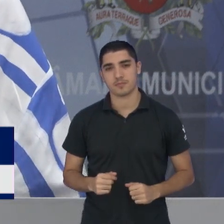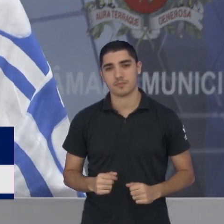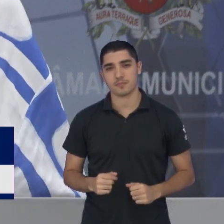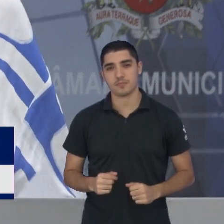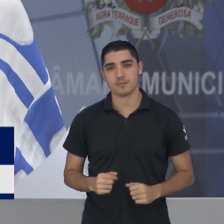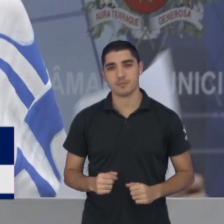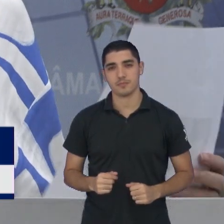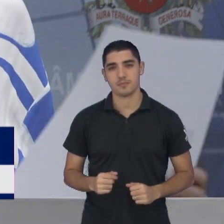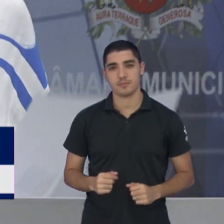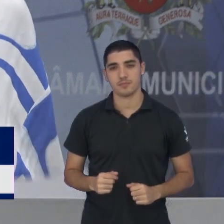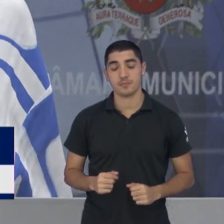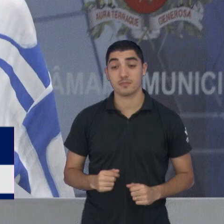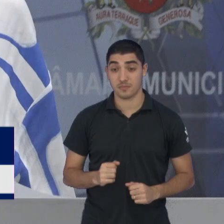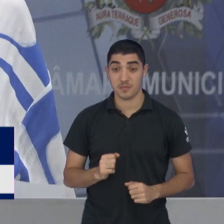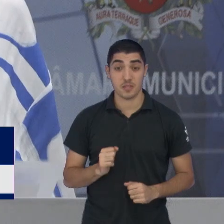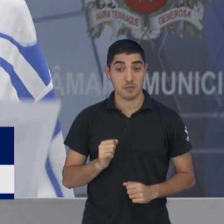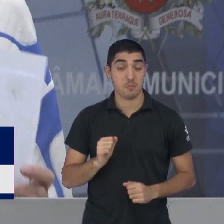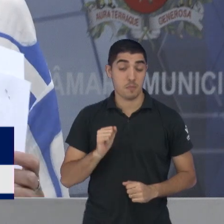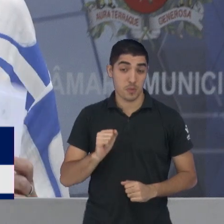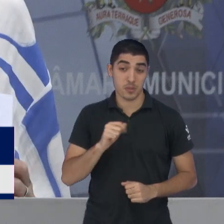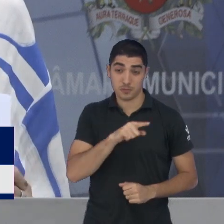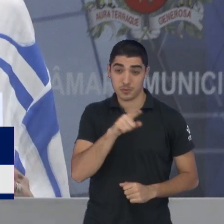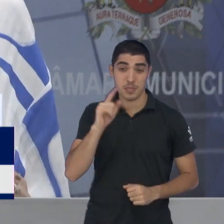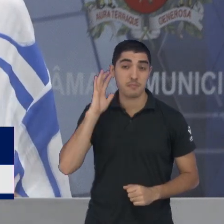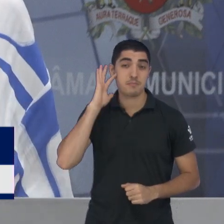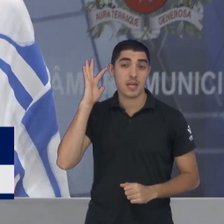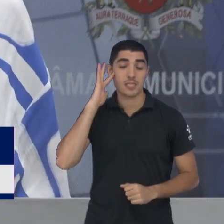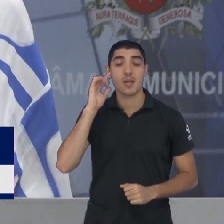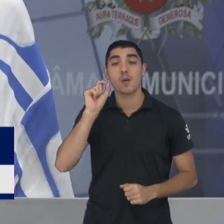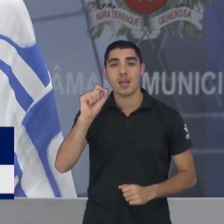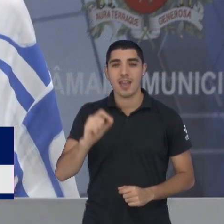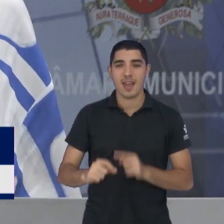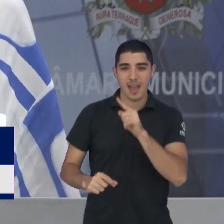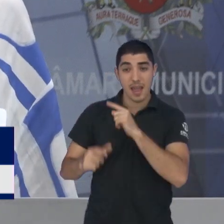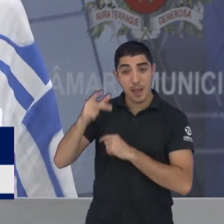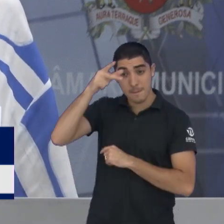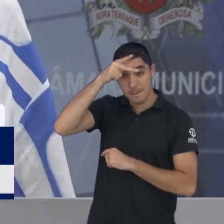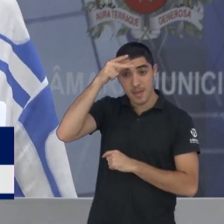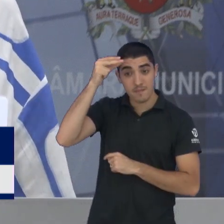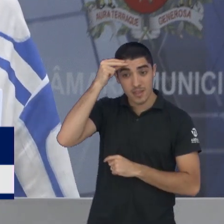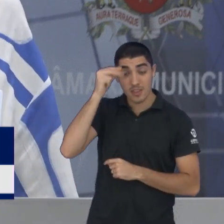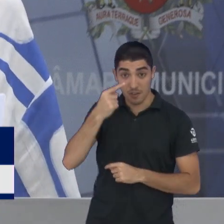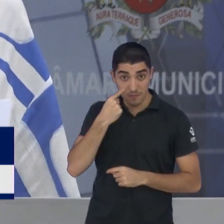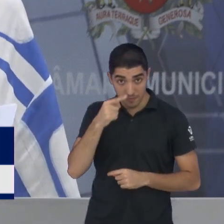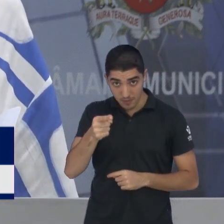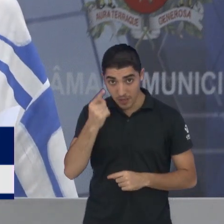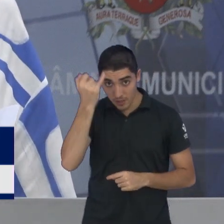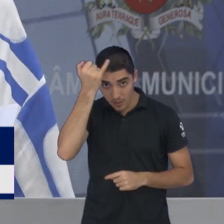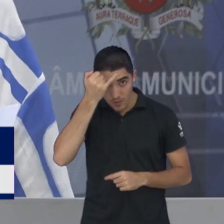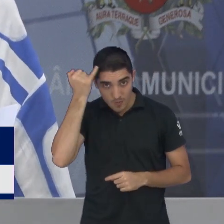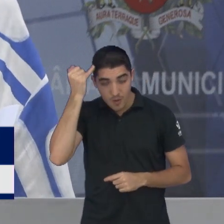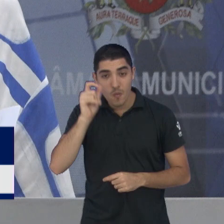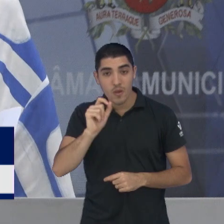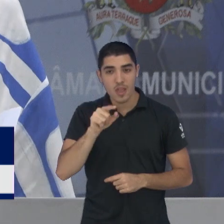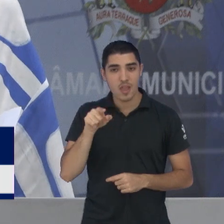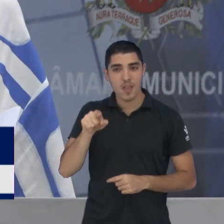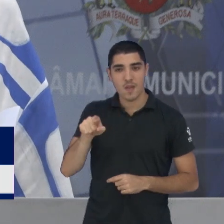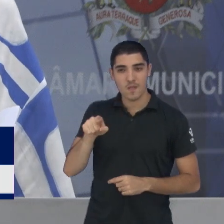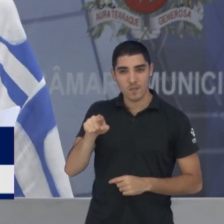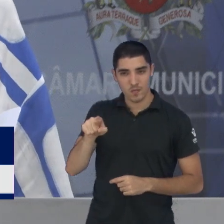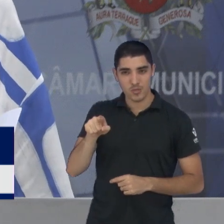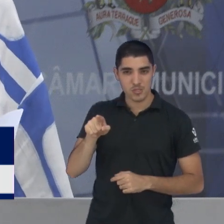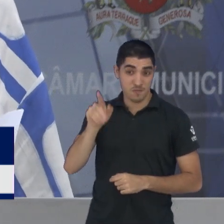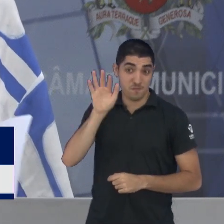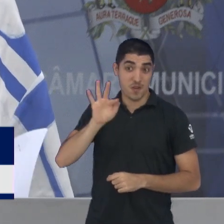Você pode não acreditar, vocês também, que agora a prefeitura não está dando, viu, doutor? O senhor que é do ramo, o senhor que é